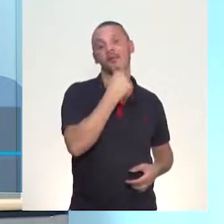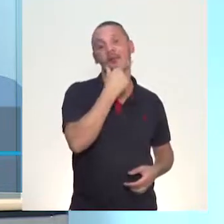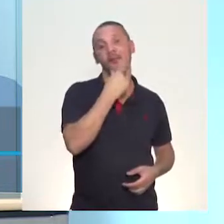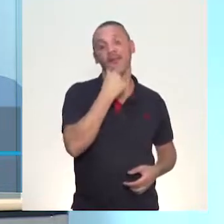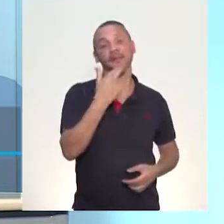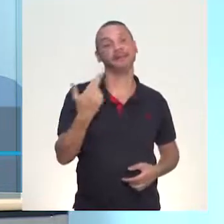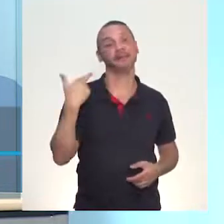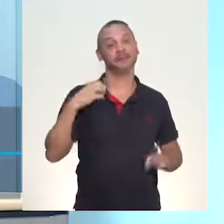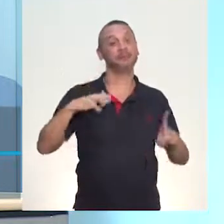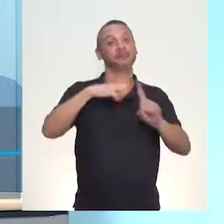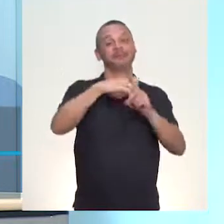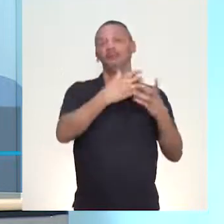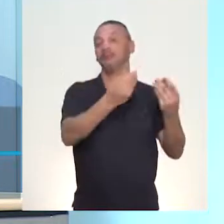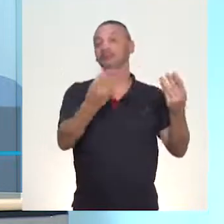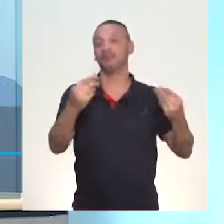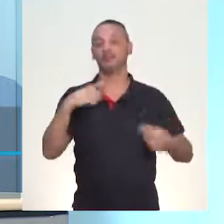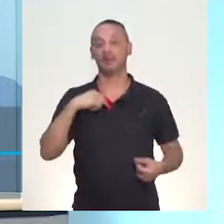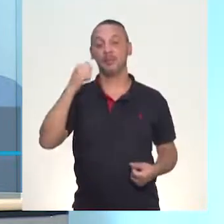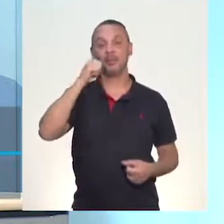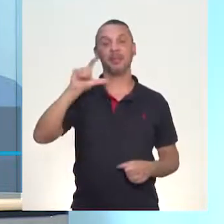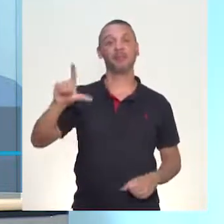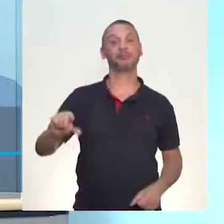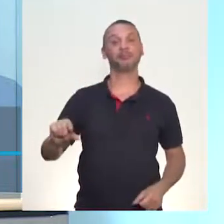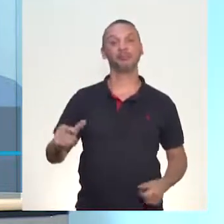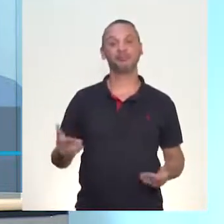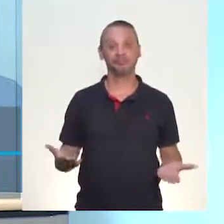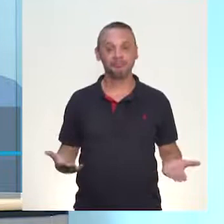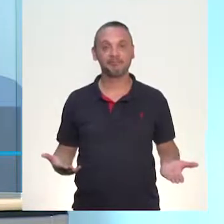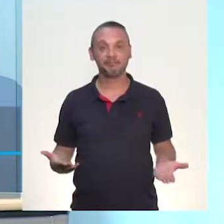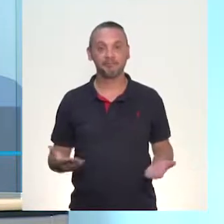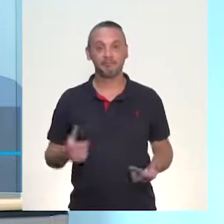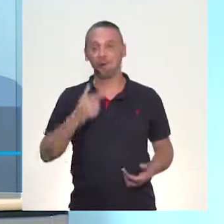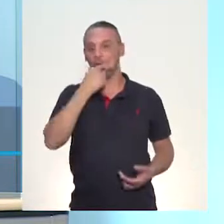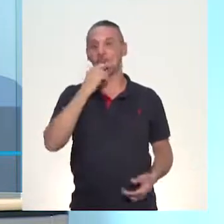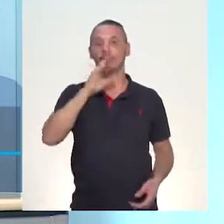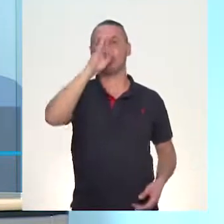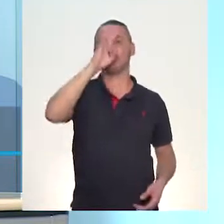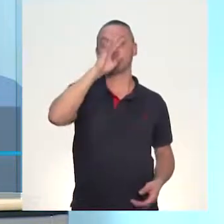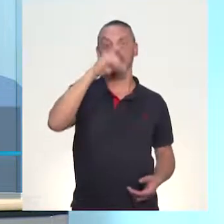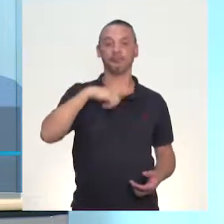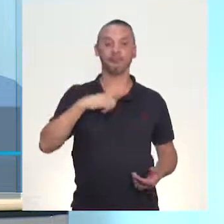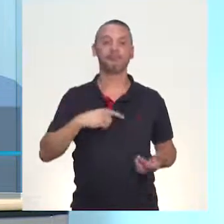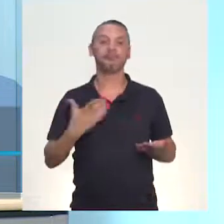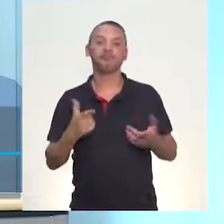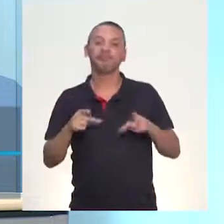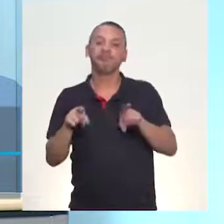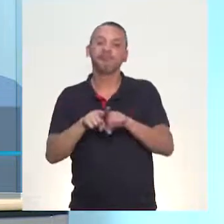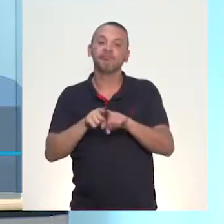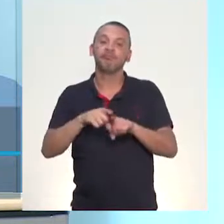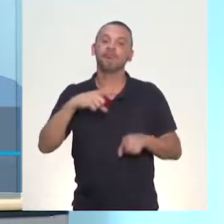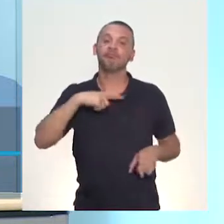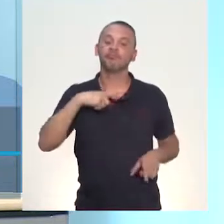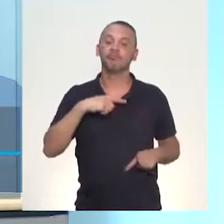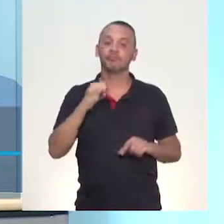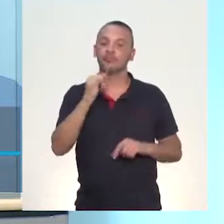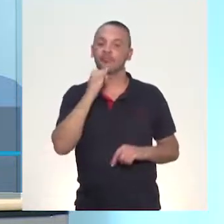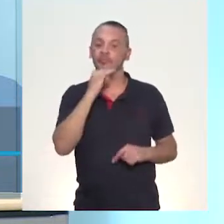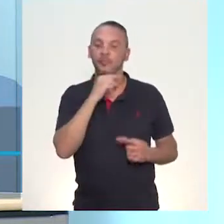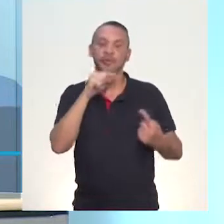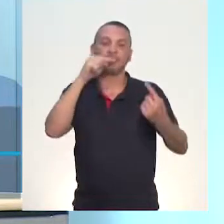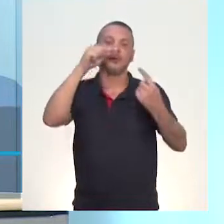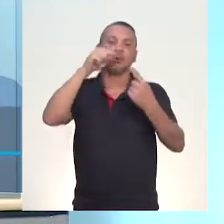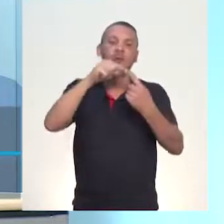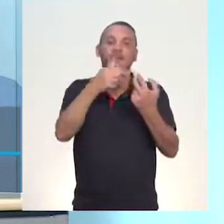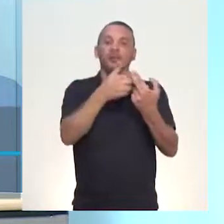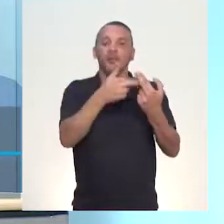por homens no volante. Exatamente. Né? Que são mais imprudentes. E também porque tem toda essa questão atrelada a